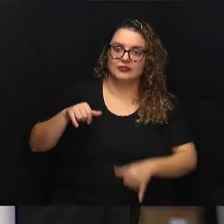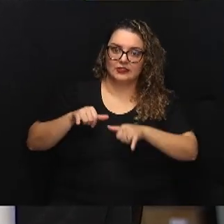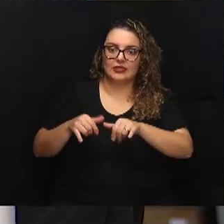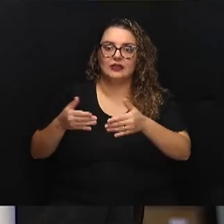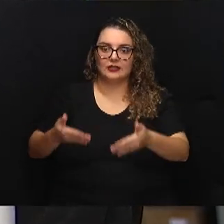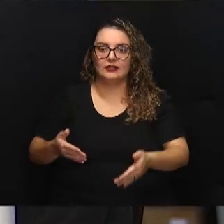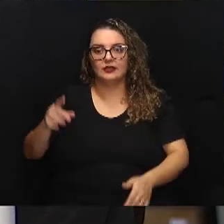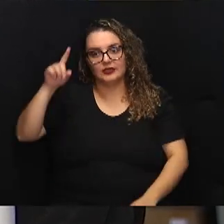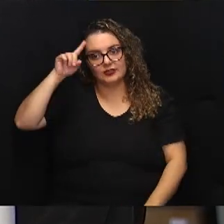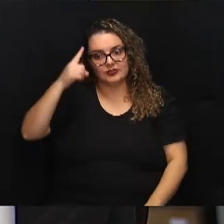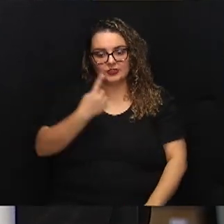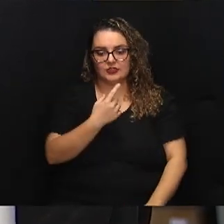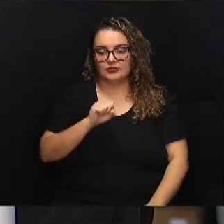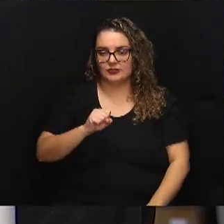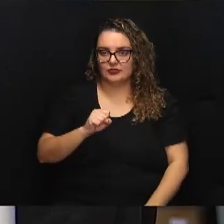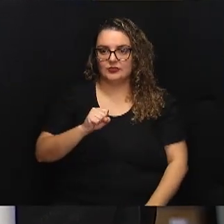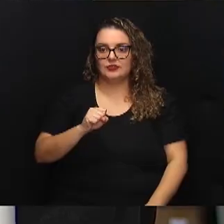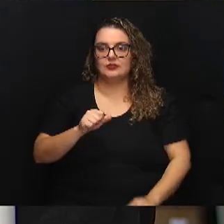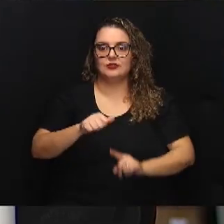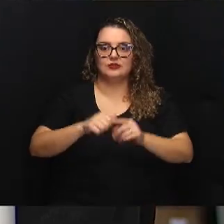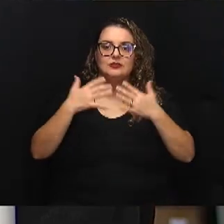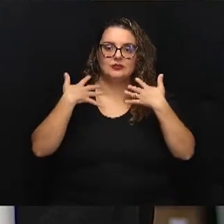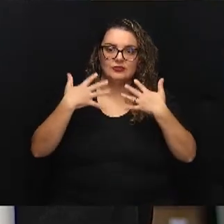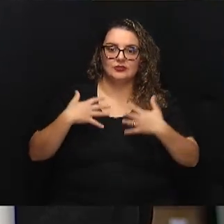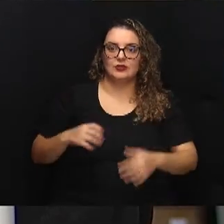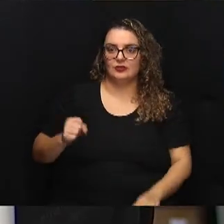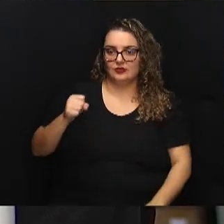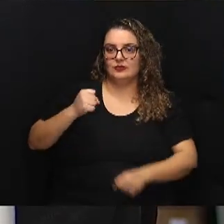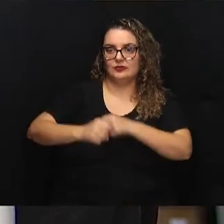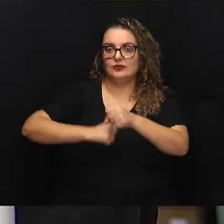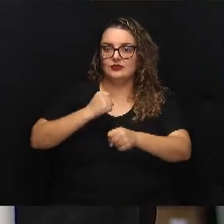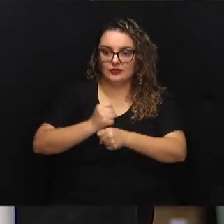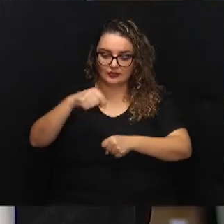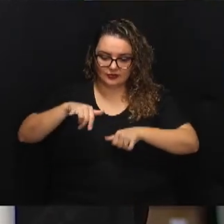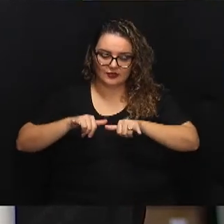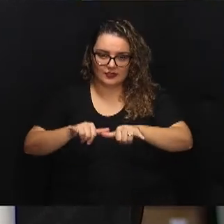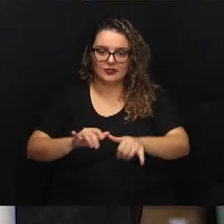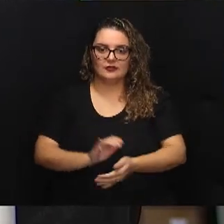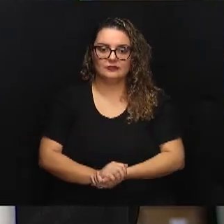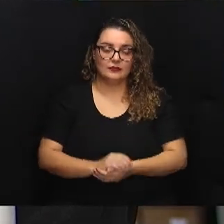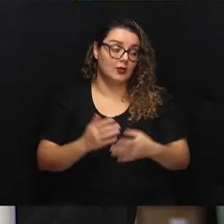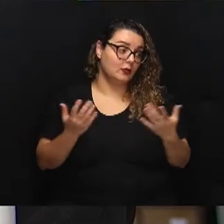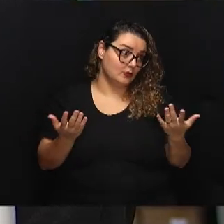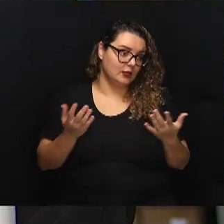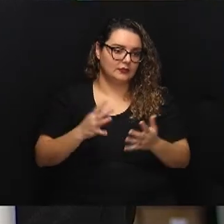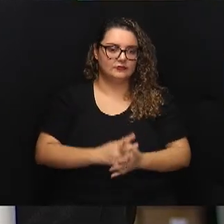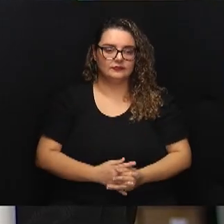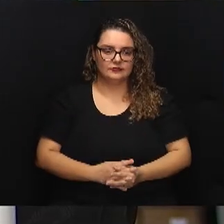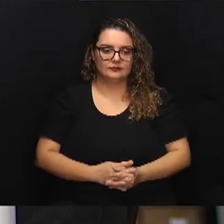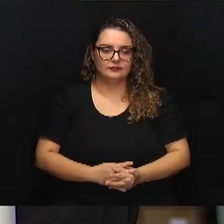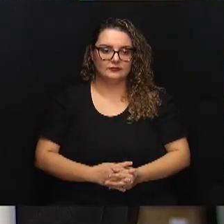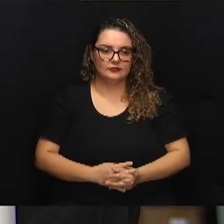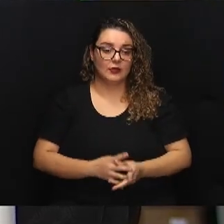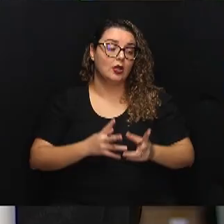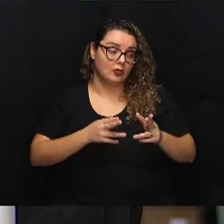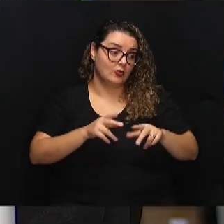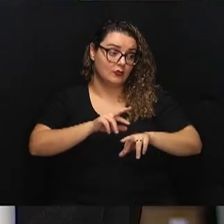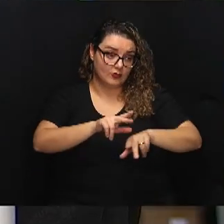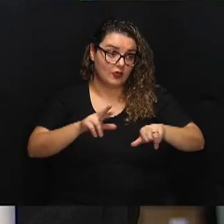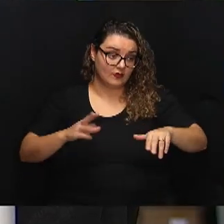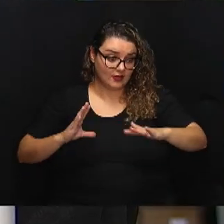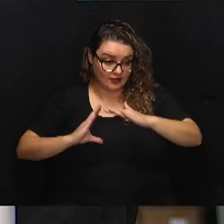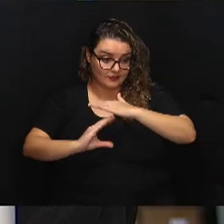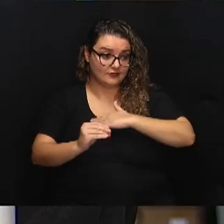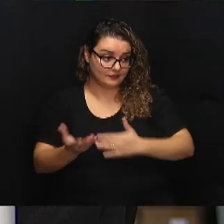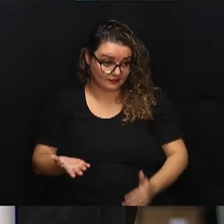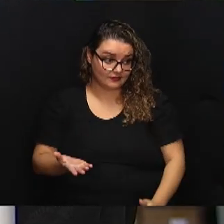dia 18 de janeiro fez 8 anos que eu estou aqui no Mercadão. Bom, como vários migrantes,